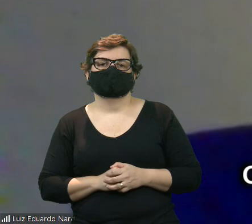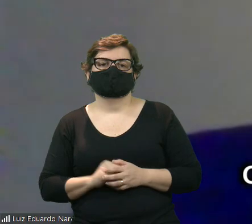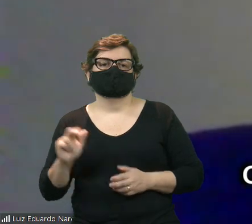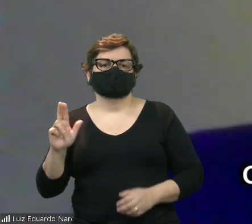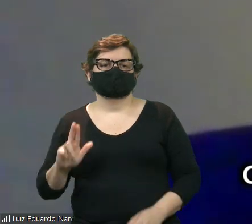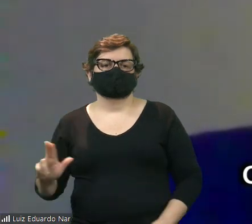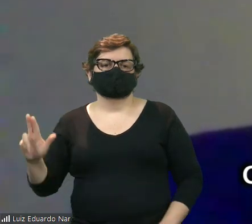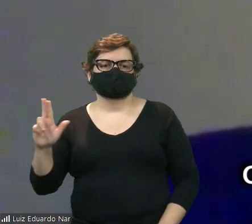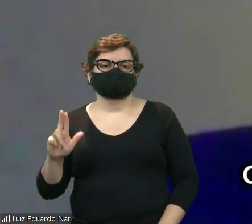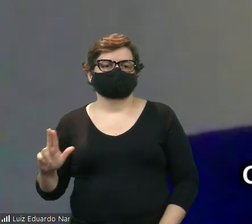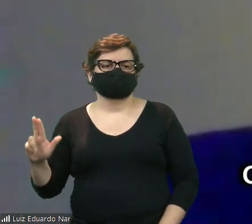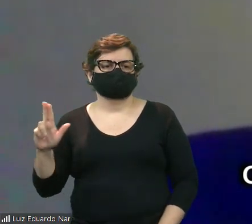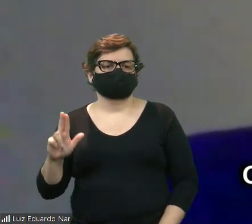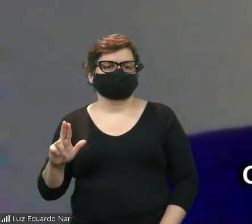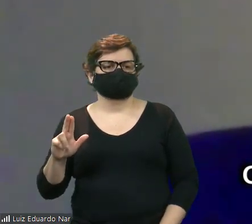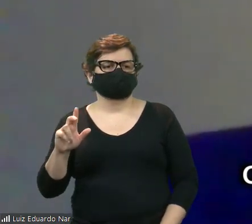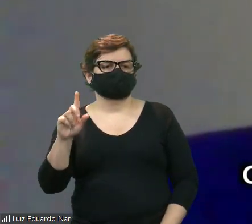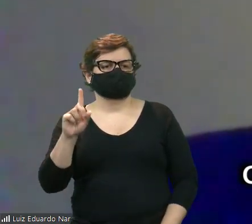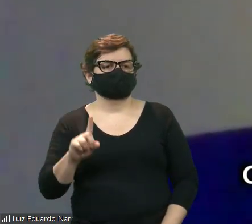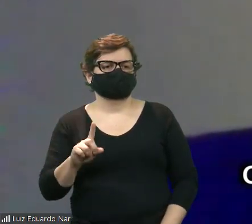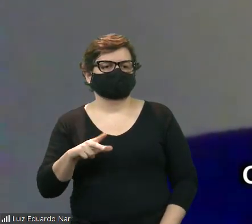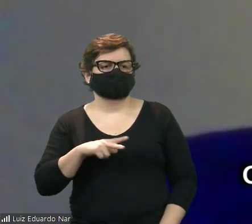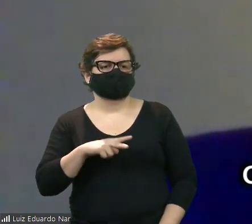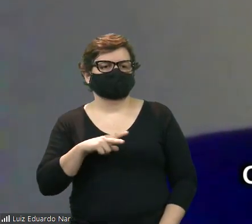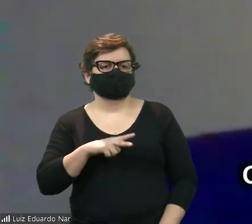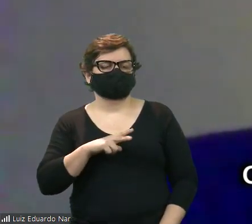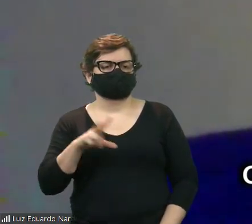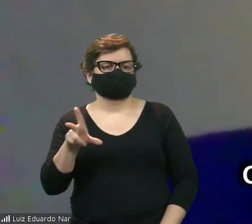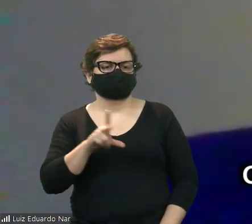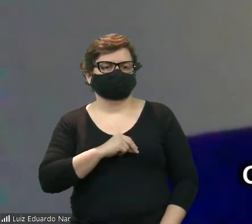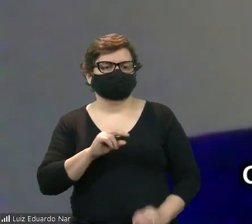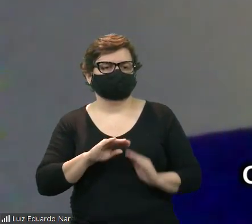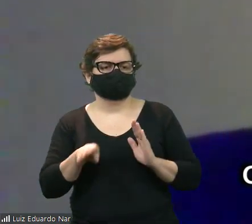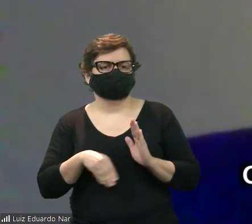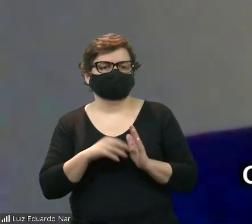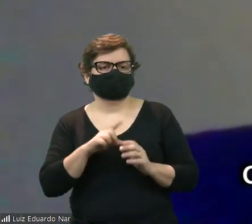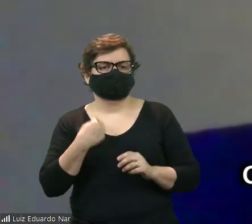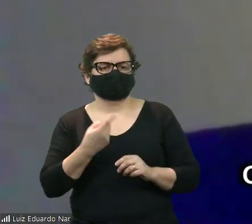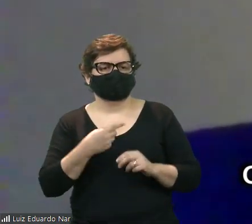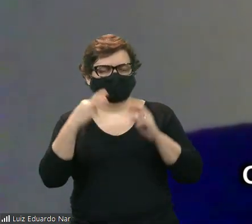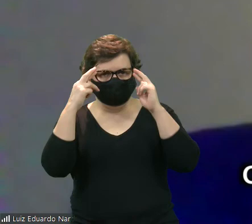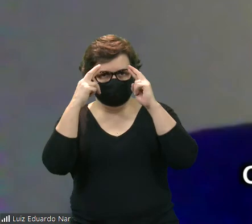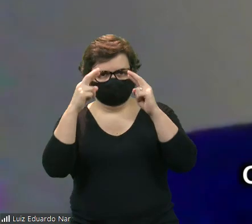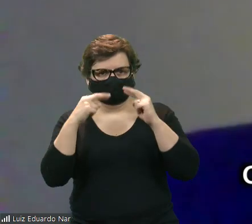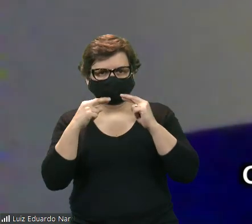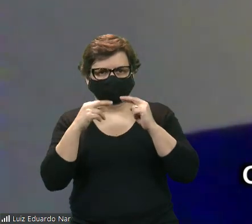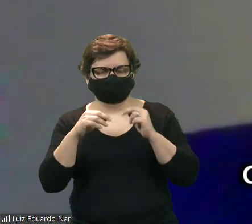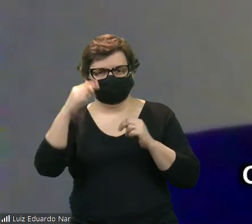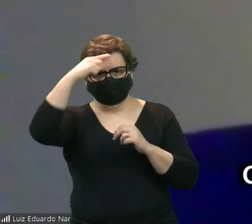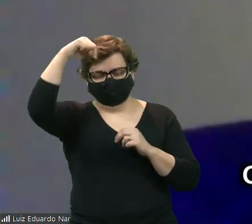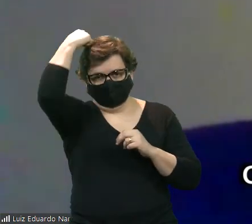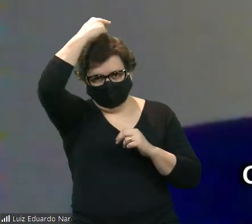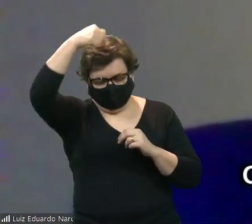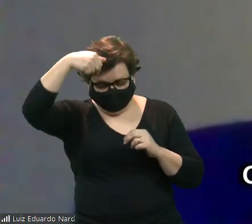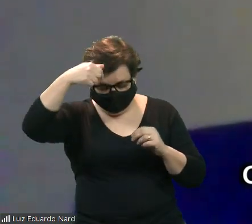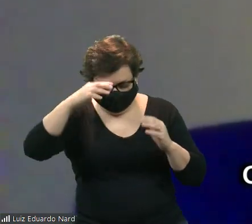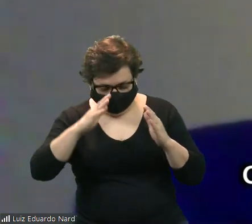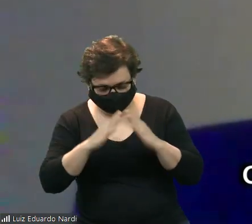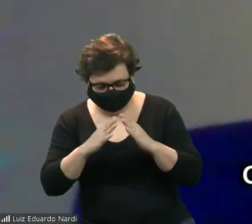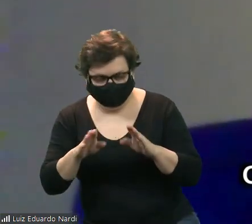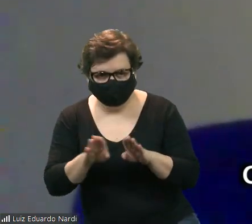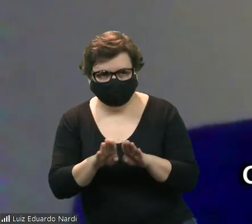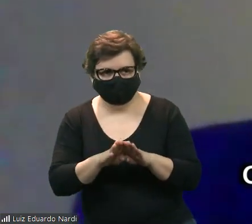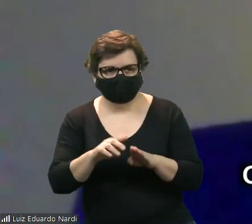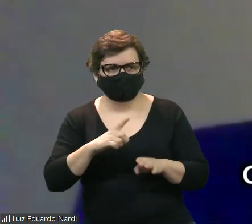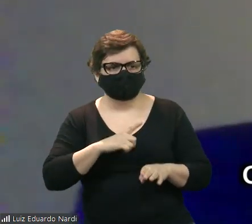Unimar é uma instituição privada que merece todo o nosso respeito, a nossa... e a Santa Casa também, que sempre tem uma